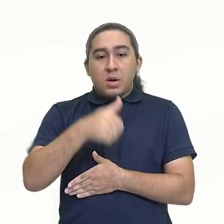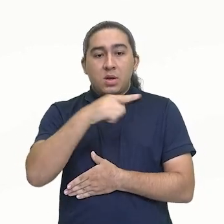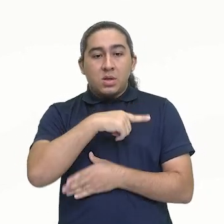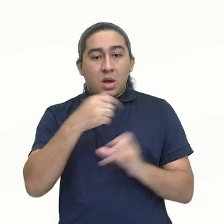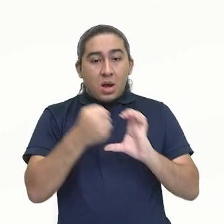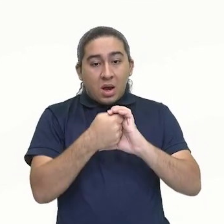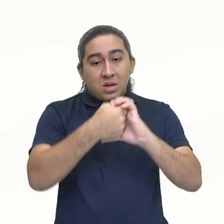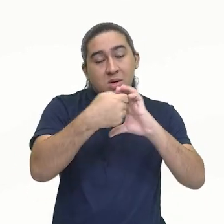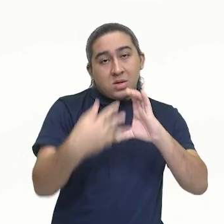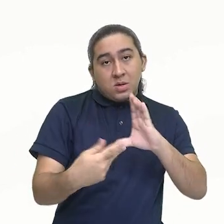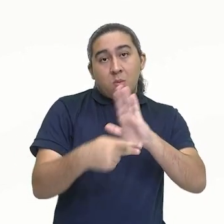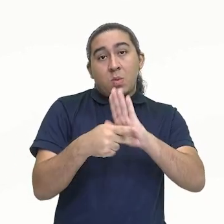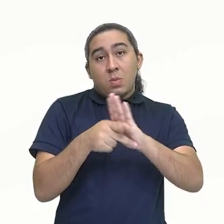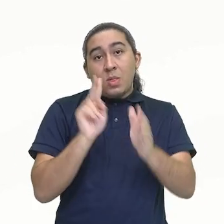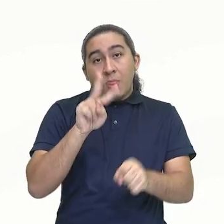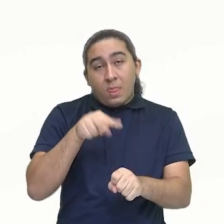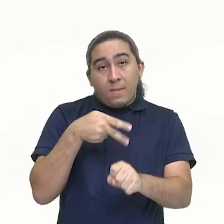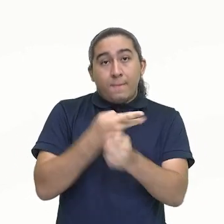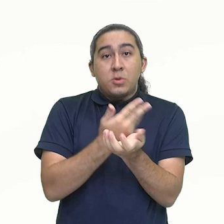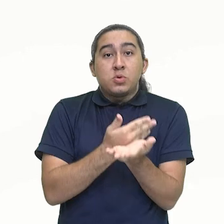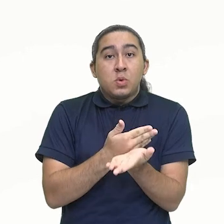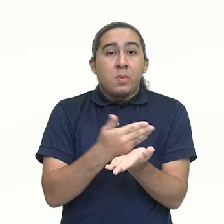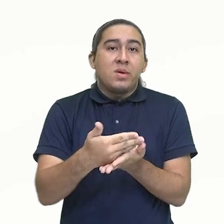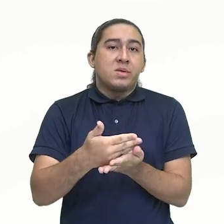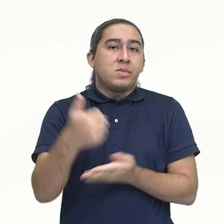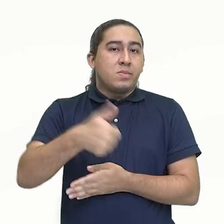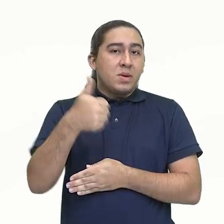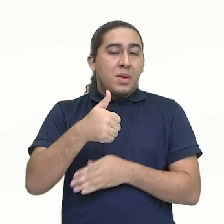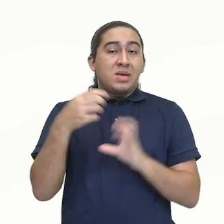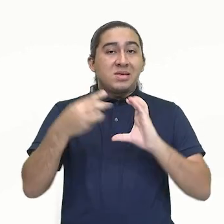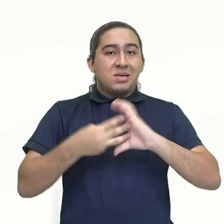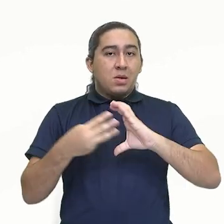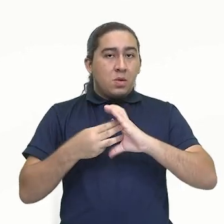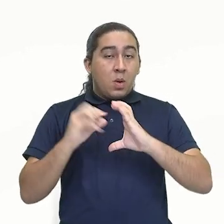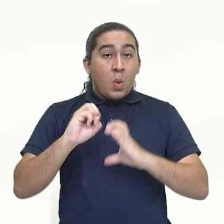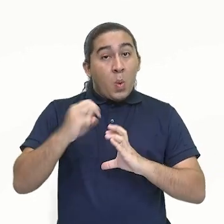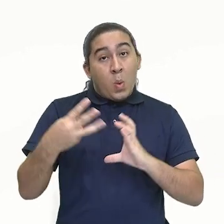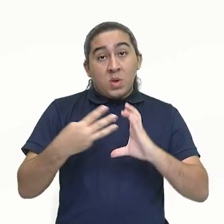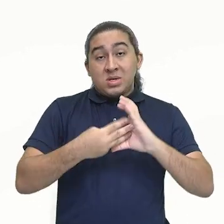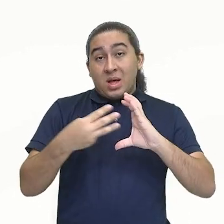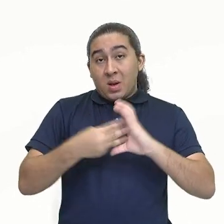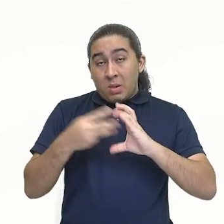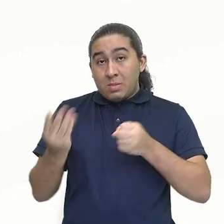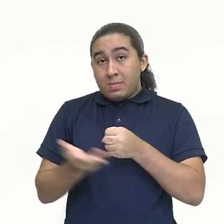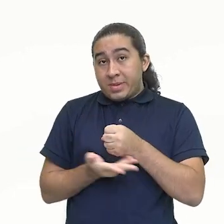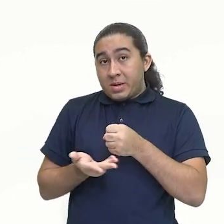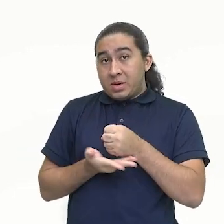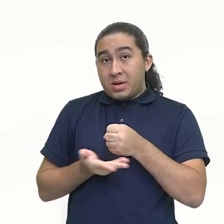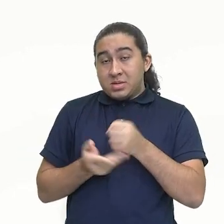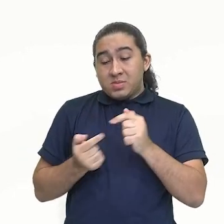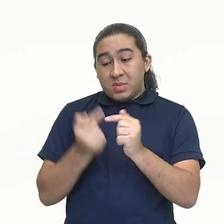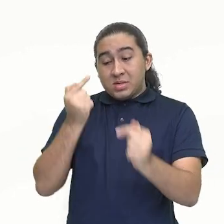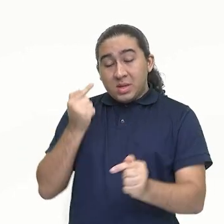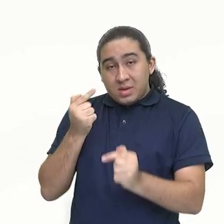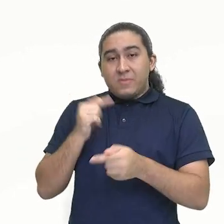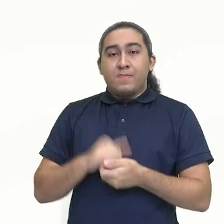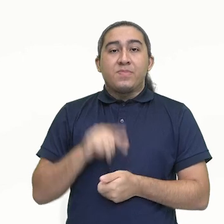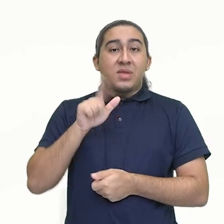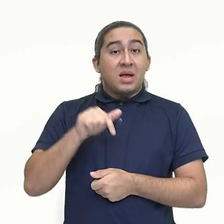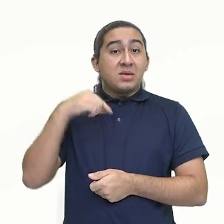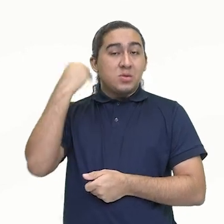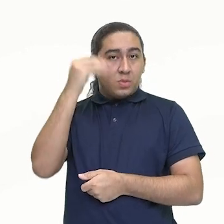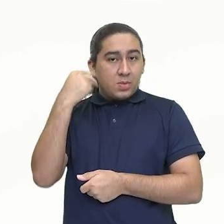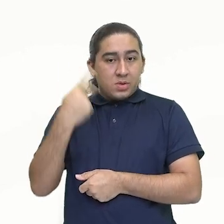daquilo que dariam origem às primeiras células ou células primitivas. Então, está aí o experimento de Miller